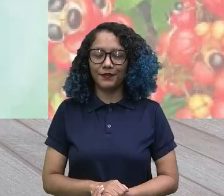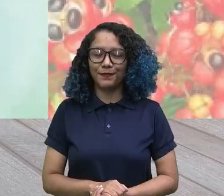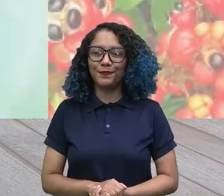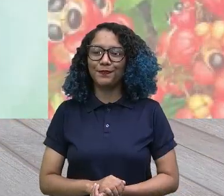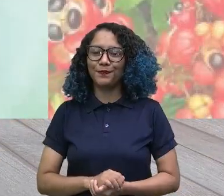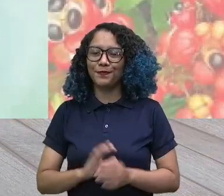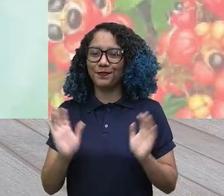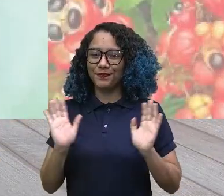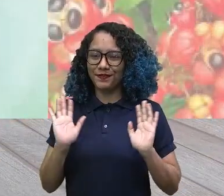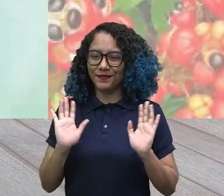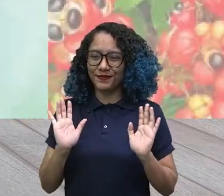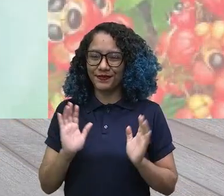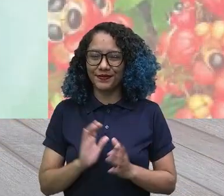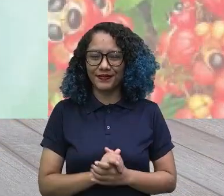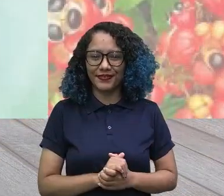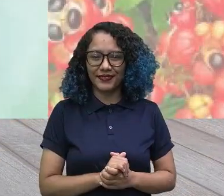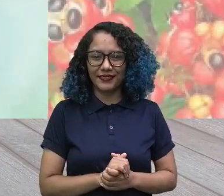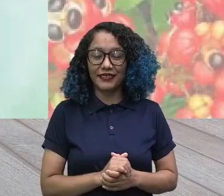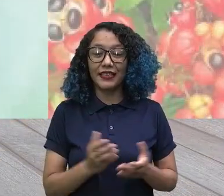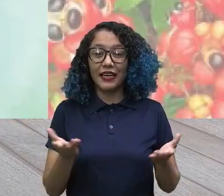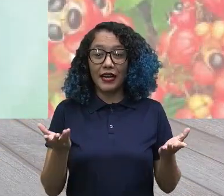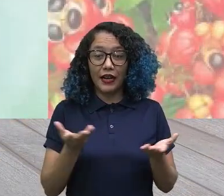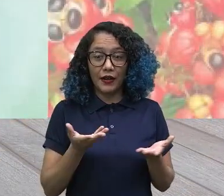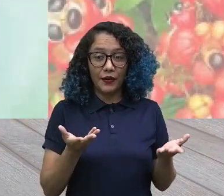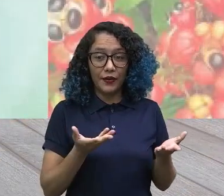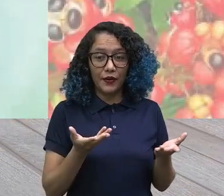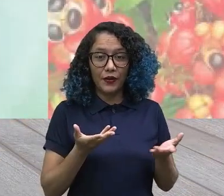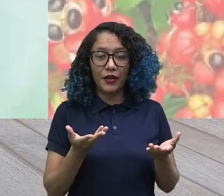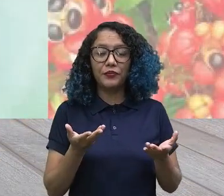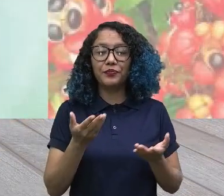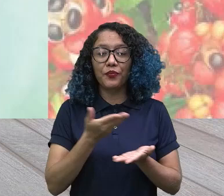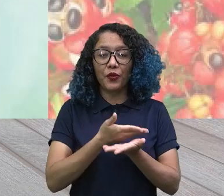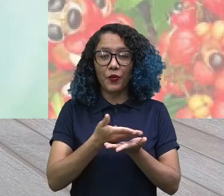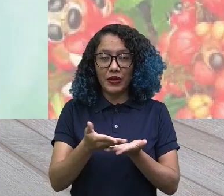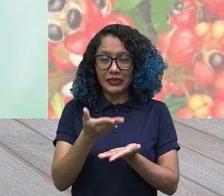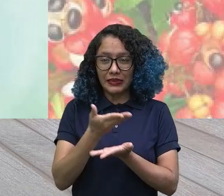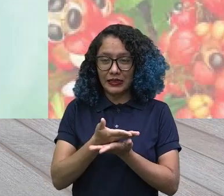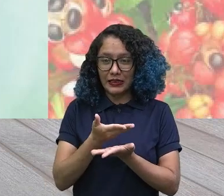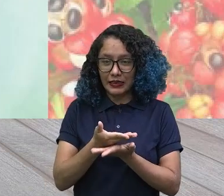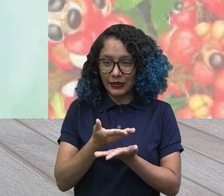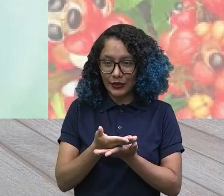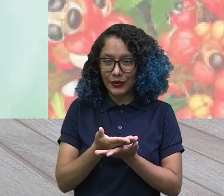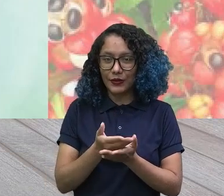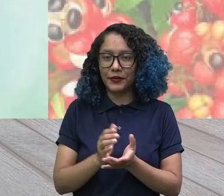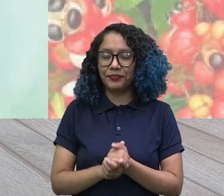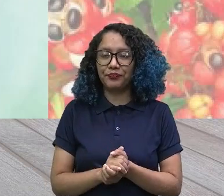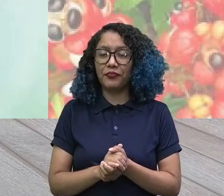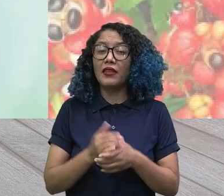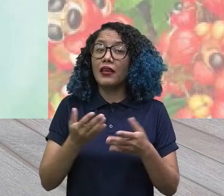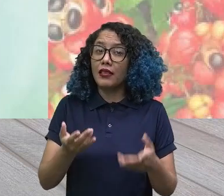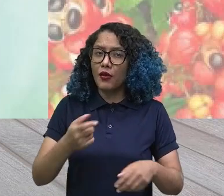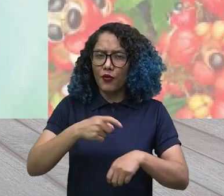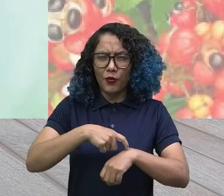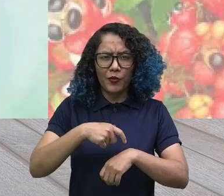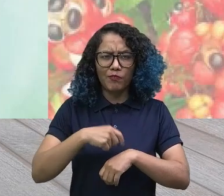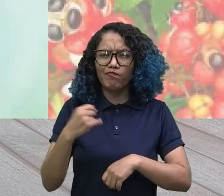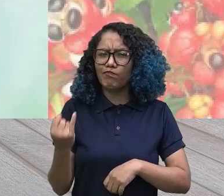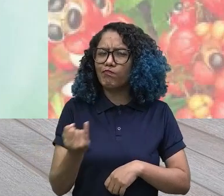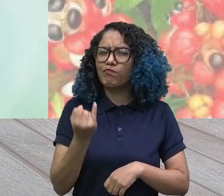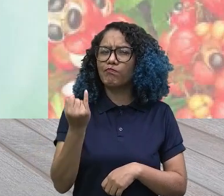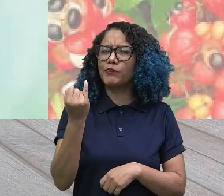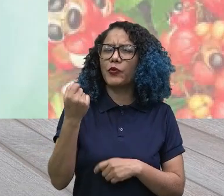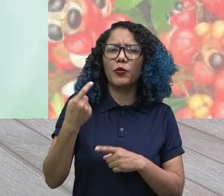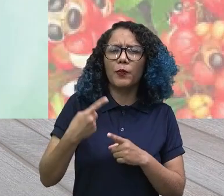E aí, pessoal, vamos iniciar o momento da nossa aula, com um momento muito importante.